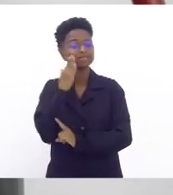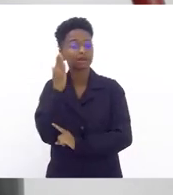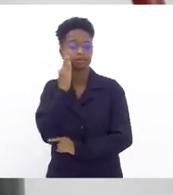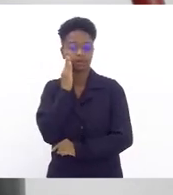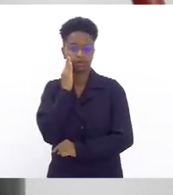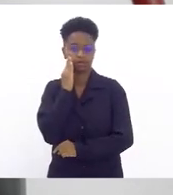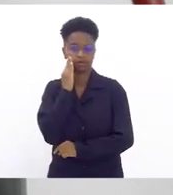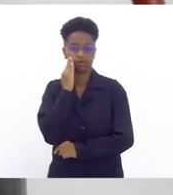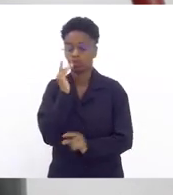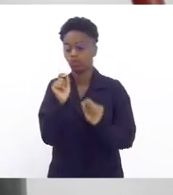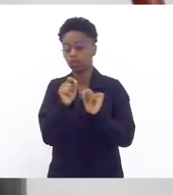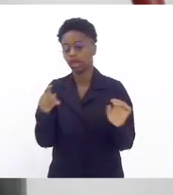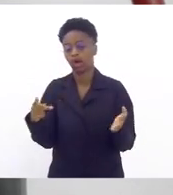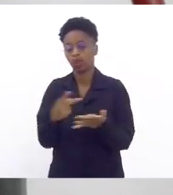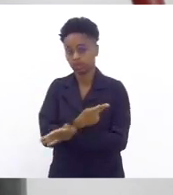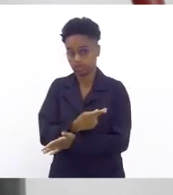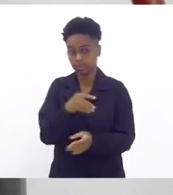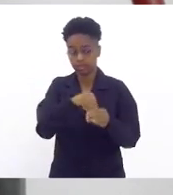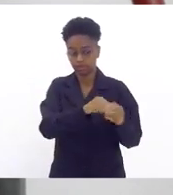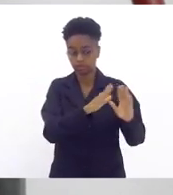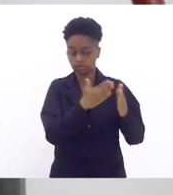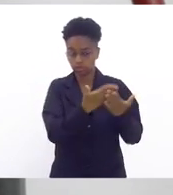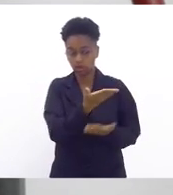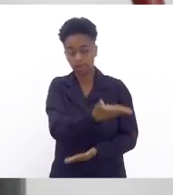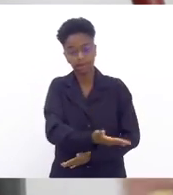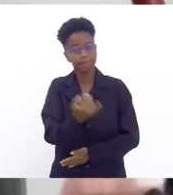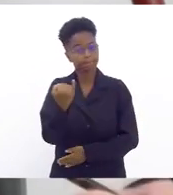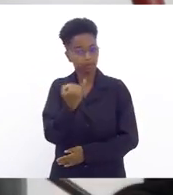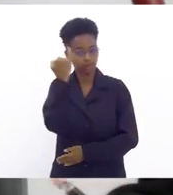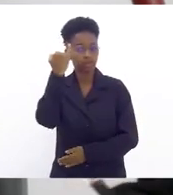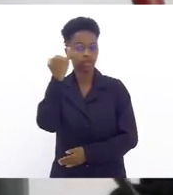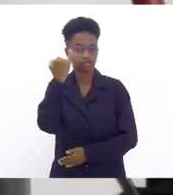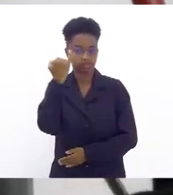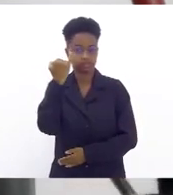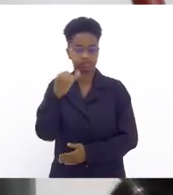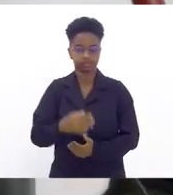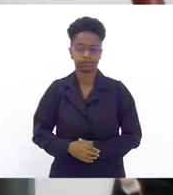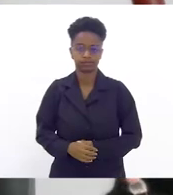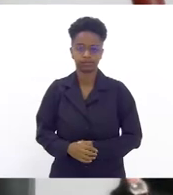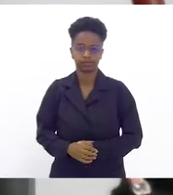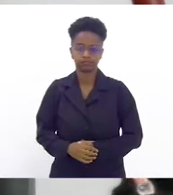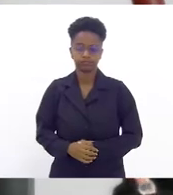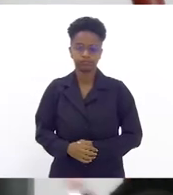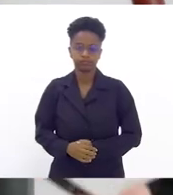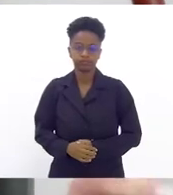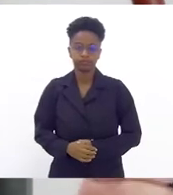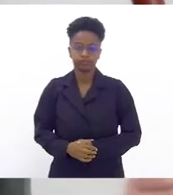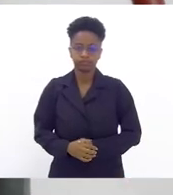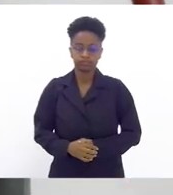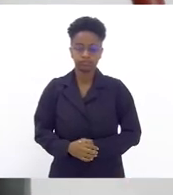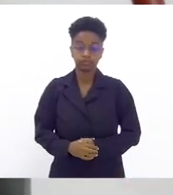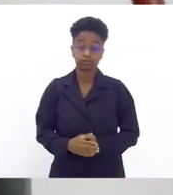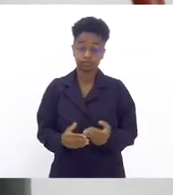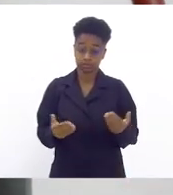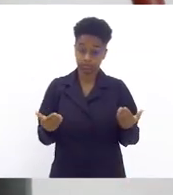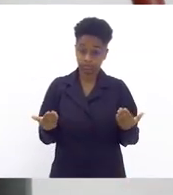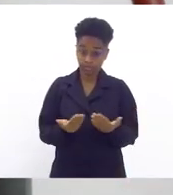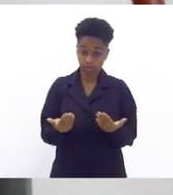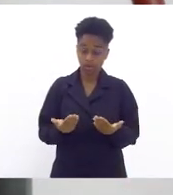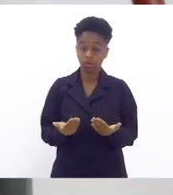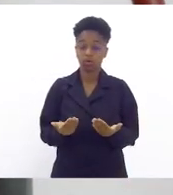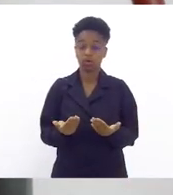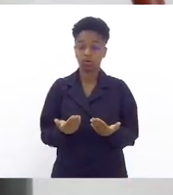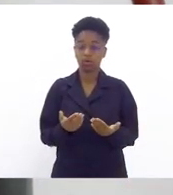né do que está acontecendo com uma escola tão importante que é uma Escola Martins Pena e agora a gente tá aqui